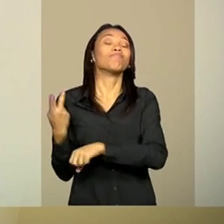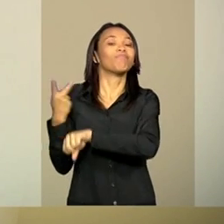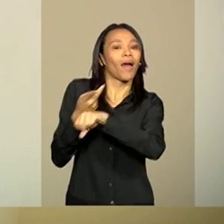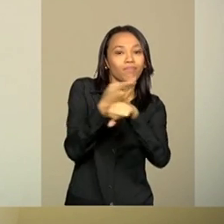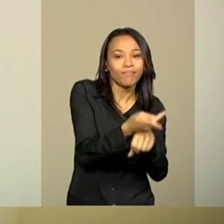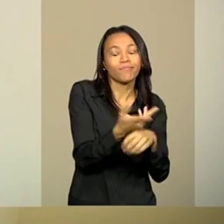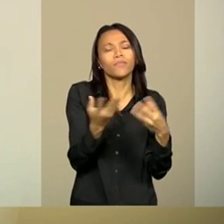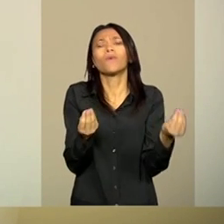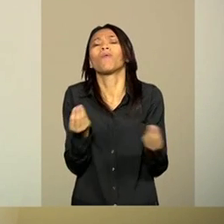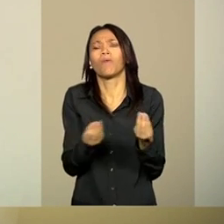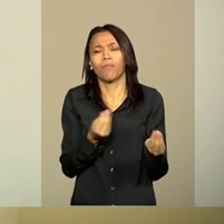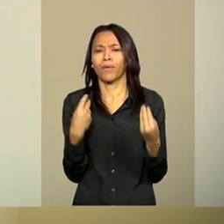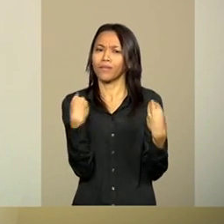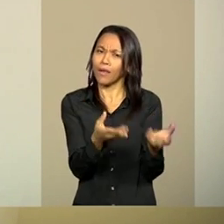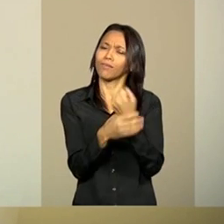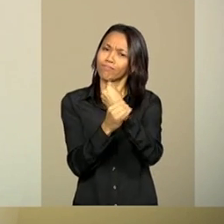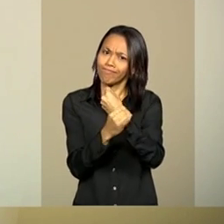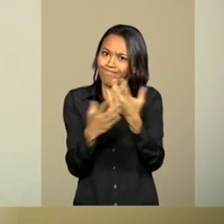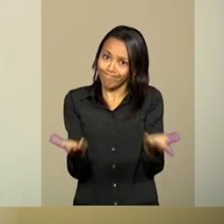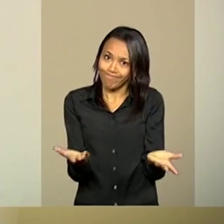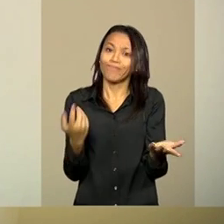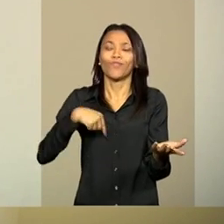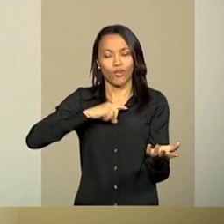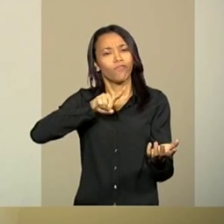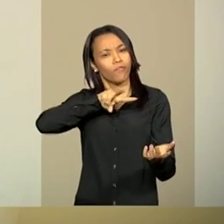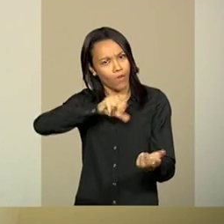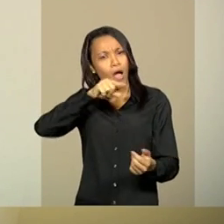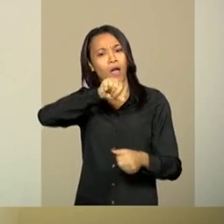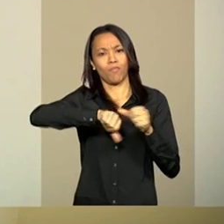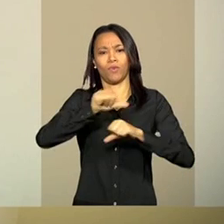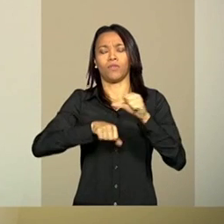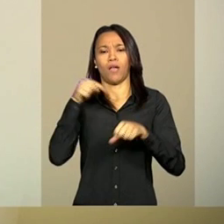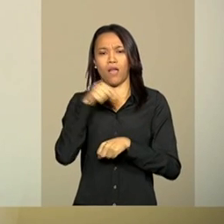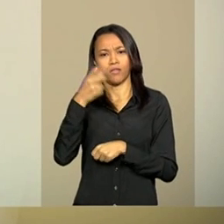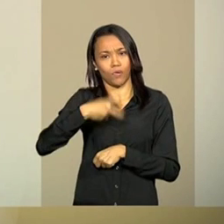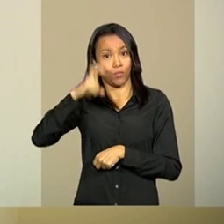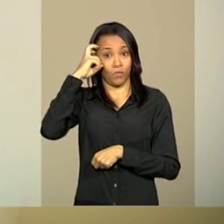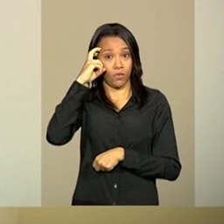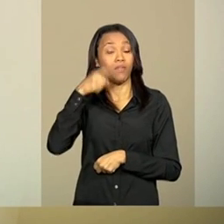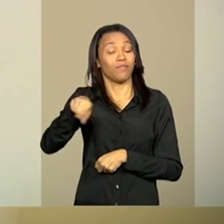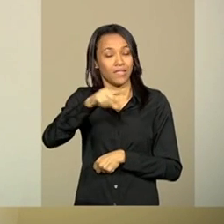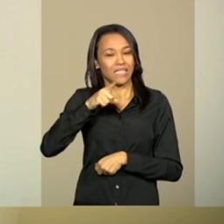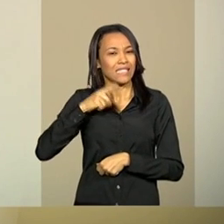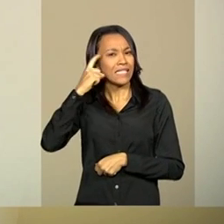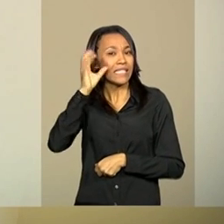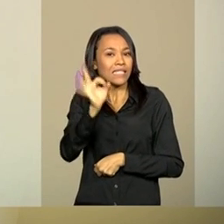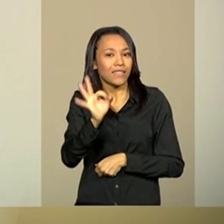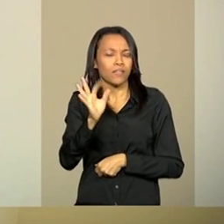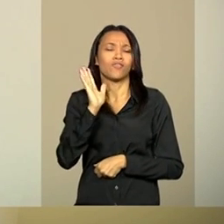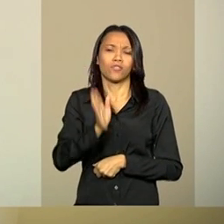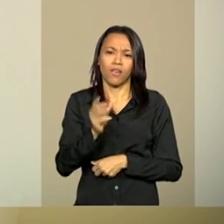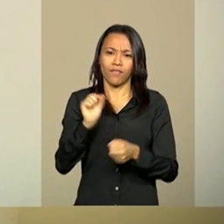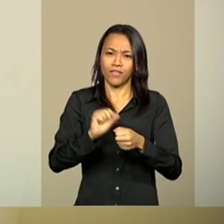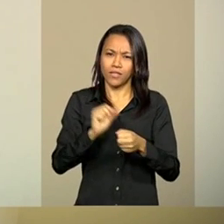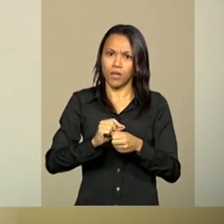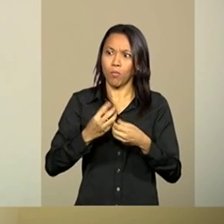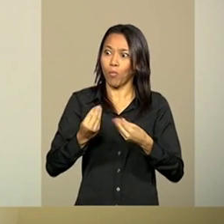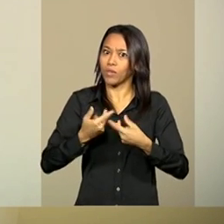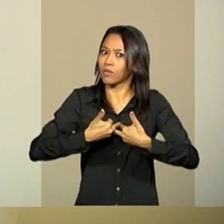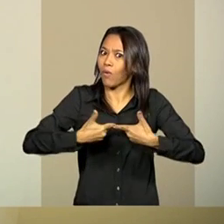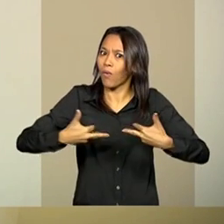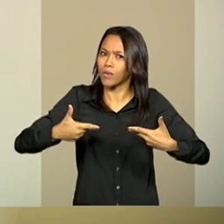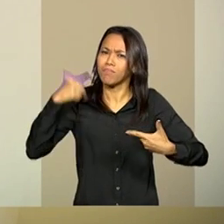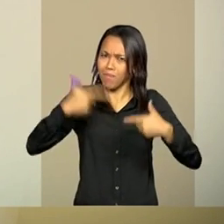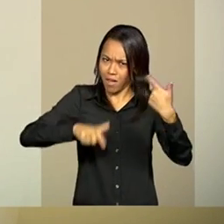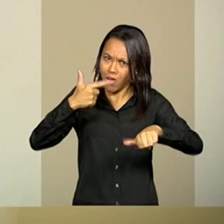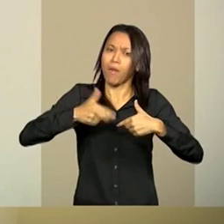bem para dar em garantia e nós vamos mudar essa história pode ter certeza já fizemos muito e vamos fazer